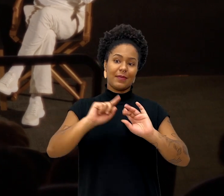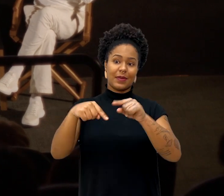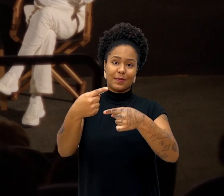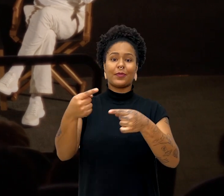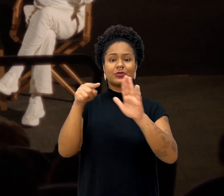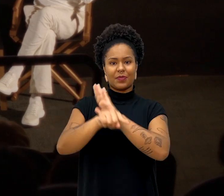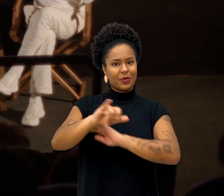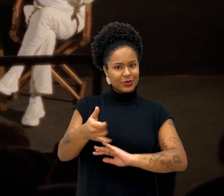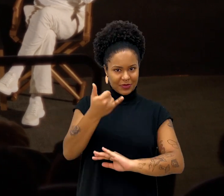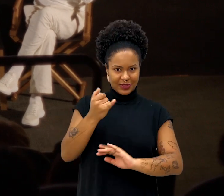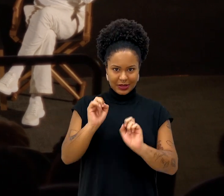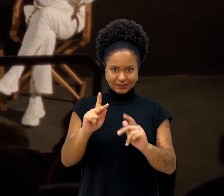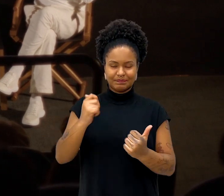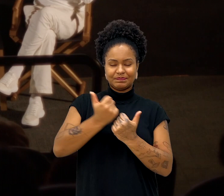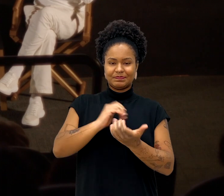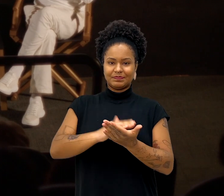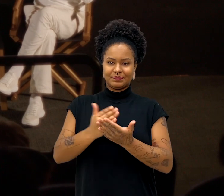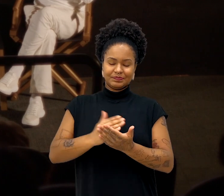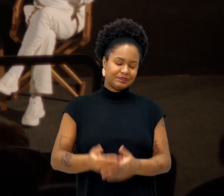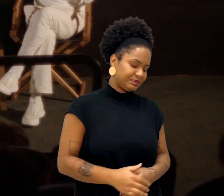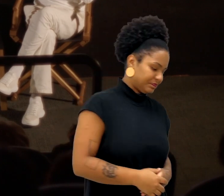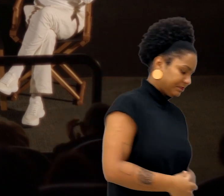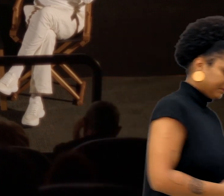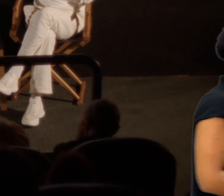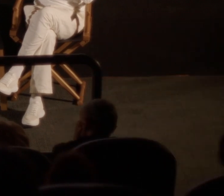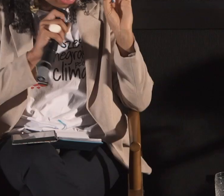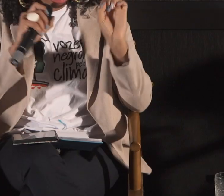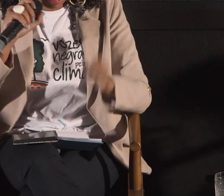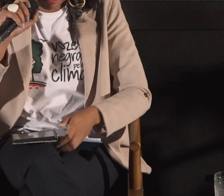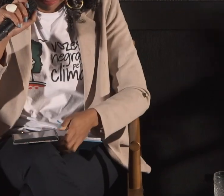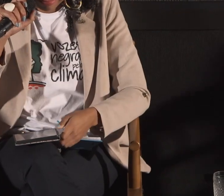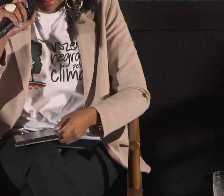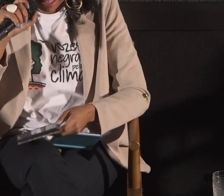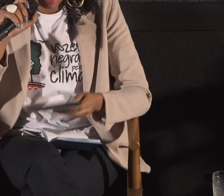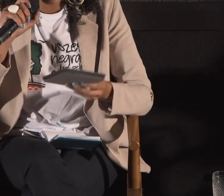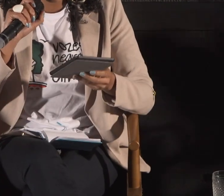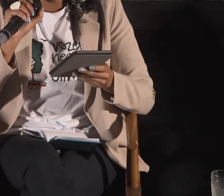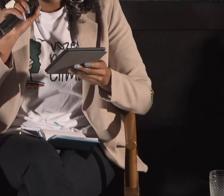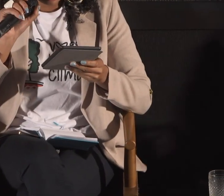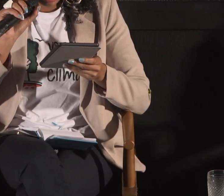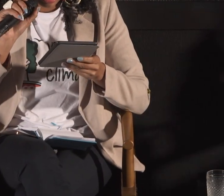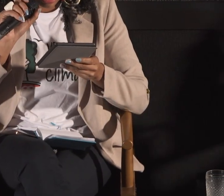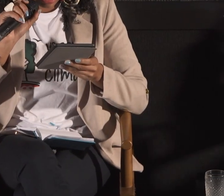Negro. E eu quero ler para fazer uma roupagem para a minha próxima pergunta para você, Diosmar.